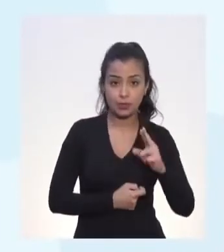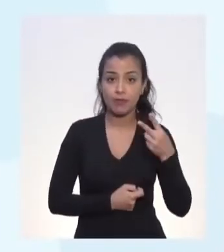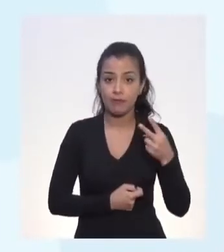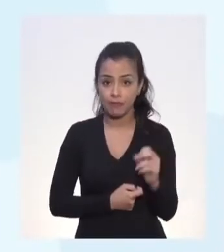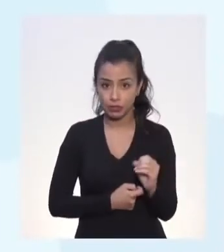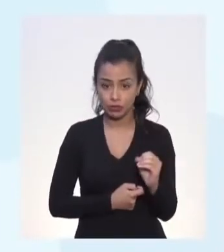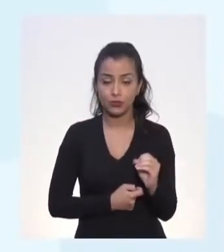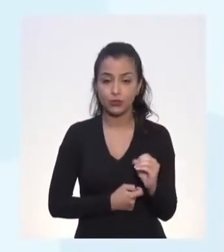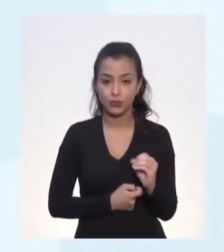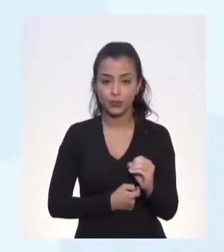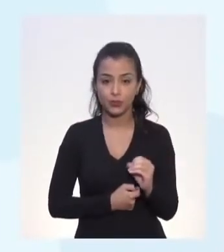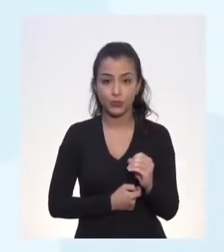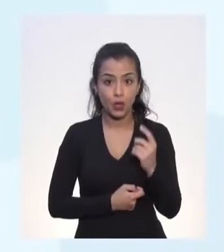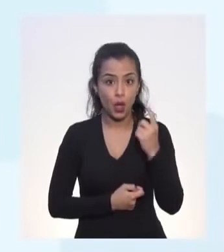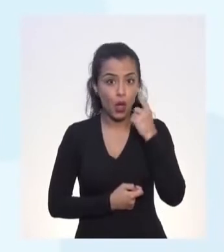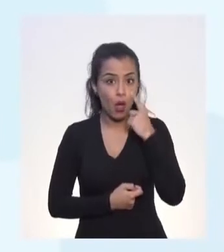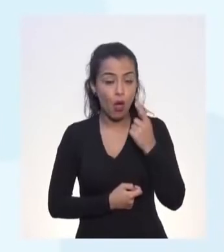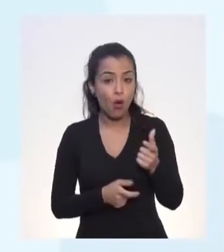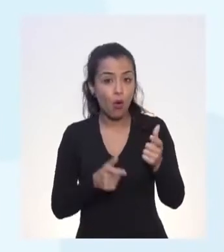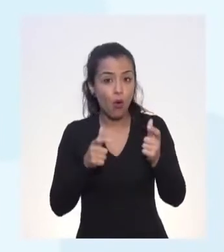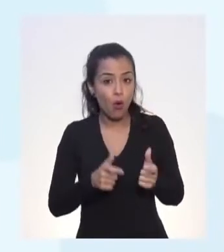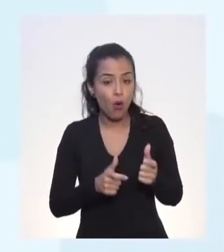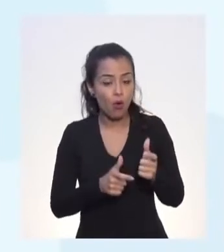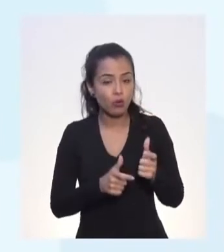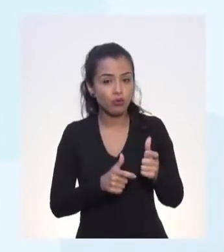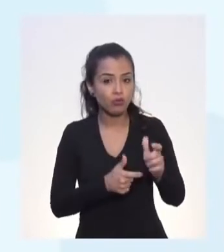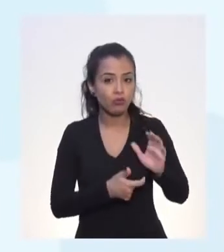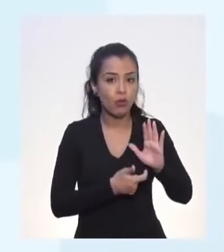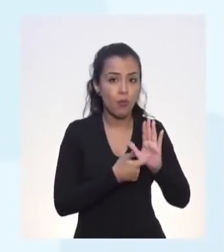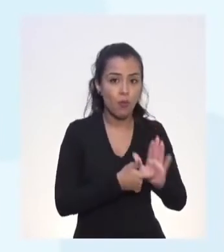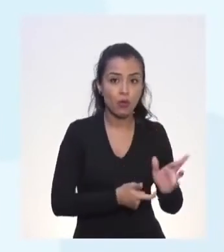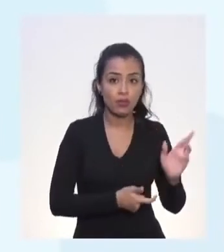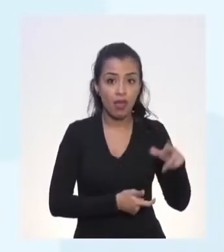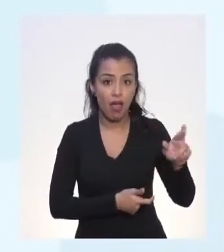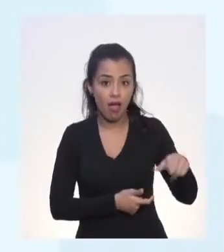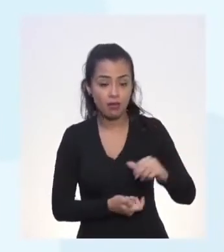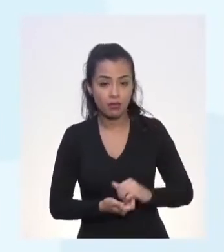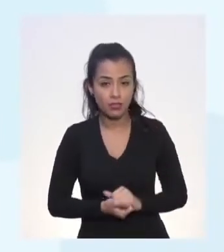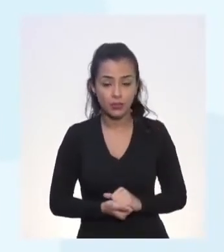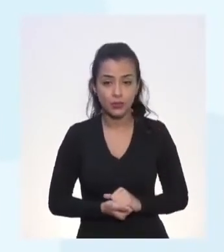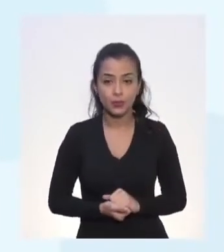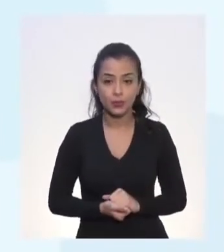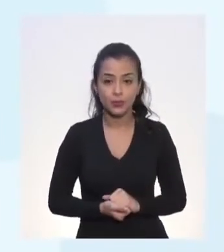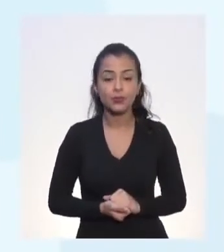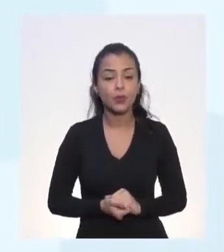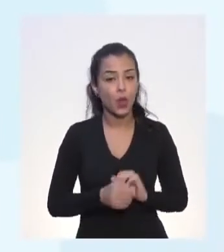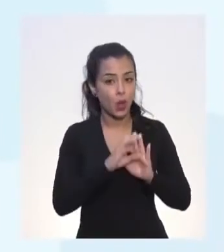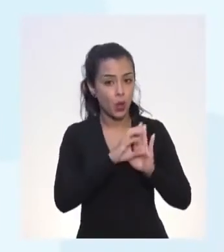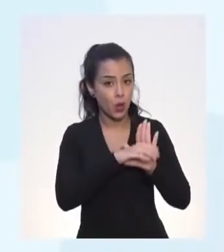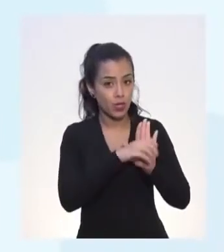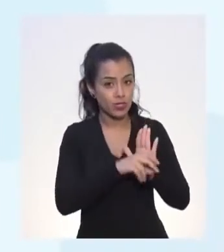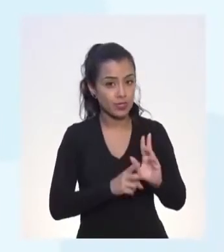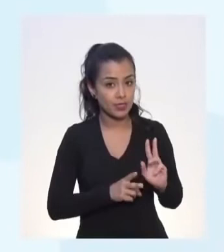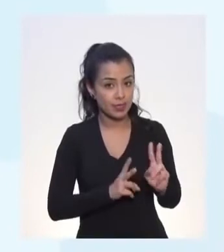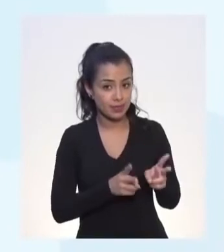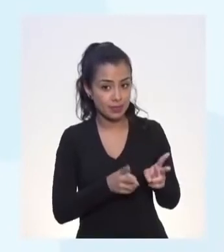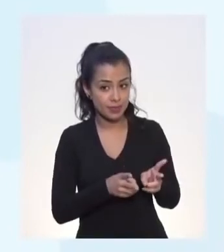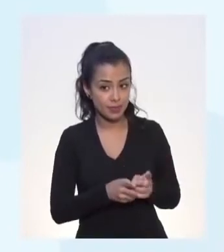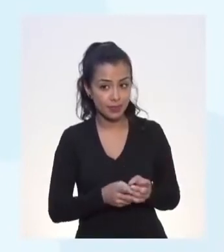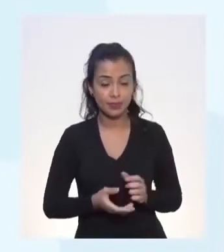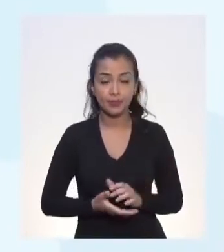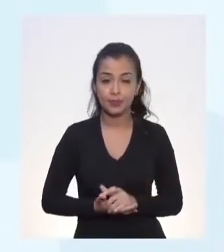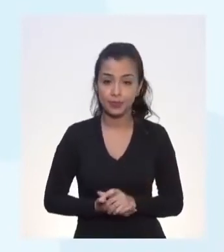ó de onde apareceu a razão aqui, ó, 1/20. Justamente desse conceito, tá? Então, só lembrando para